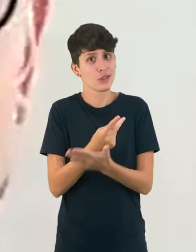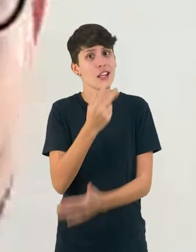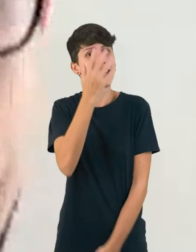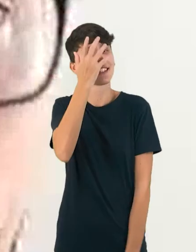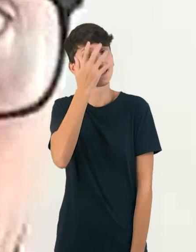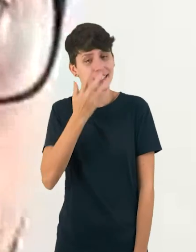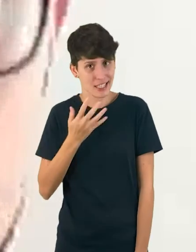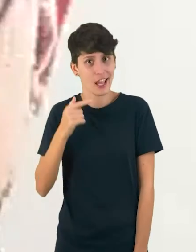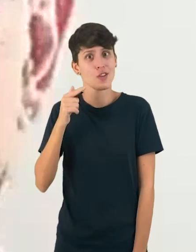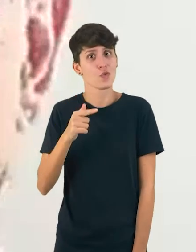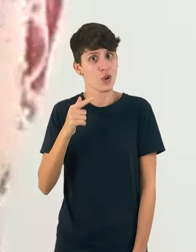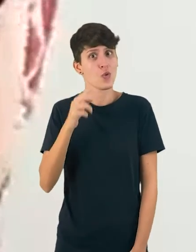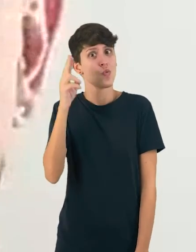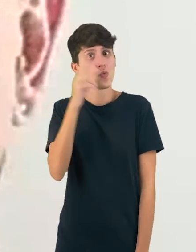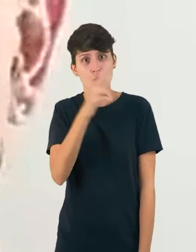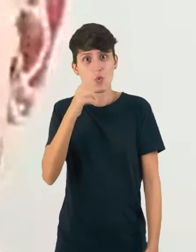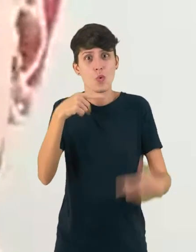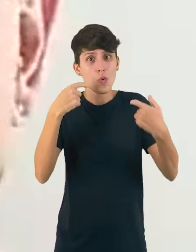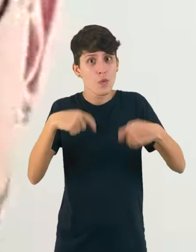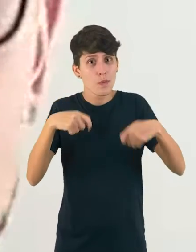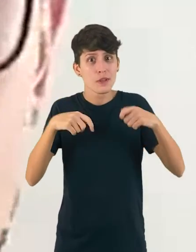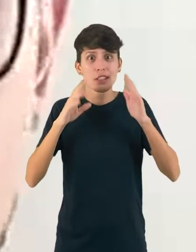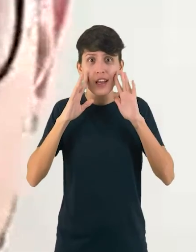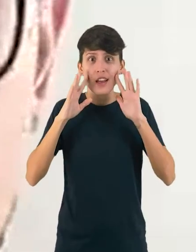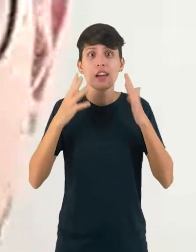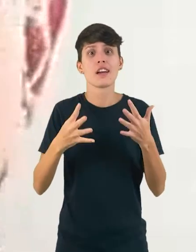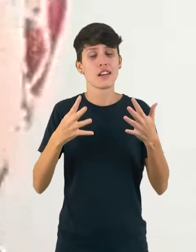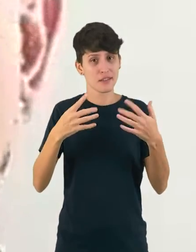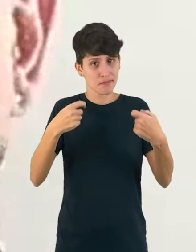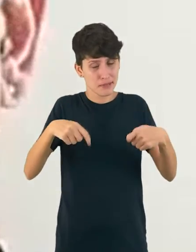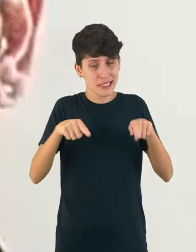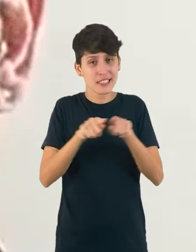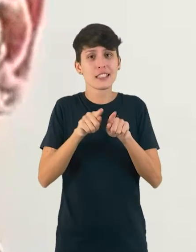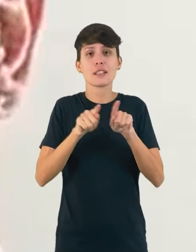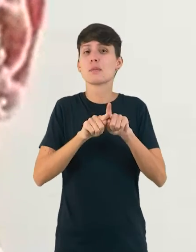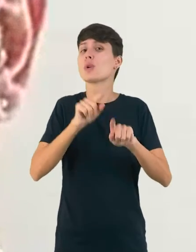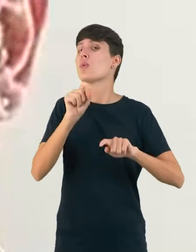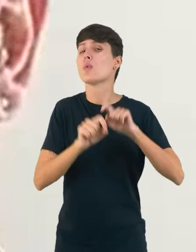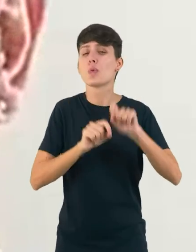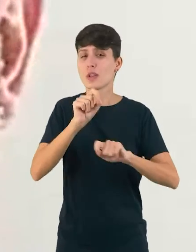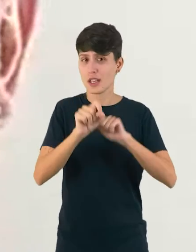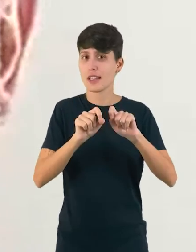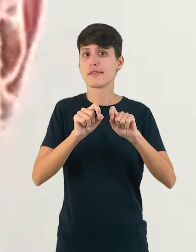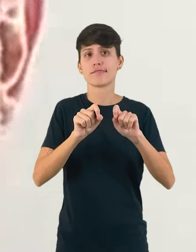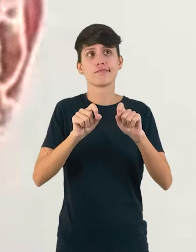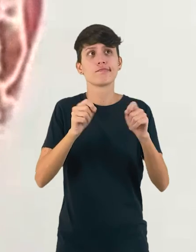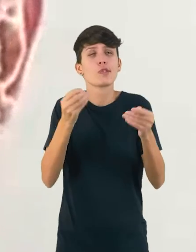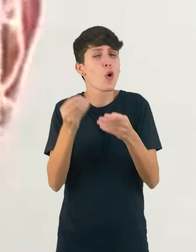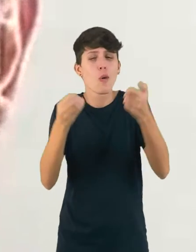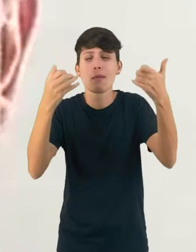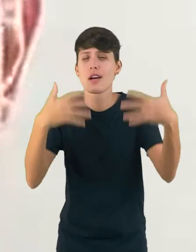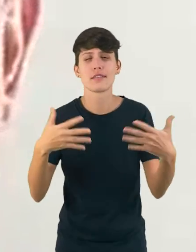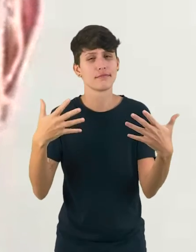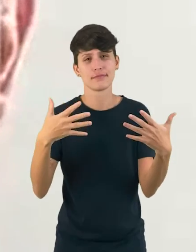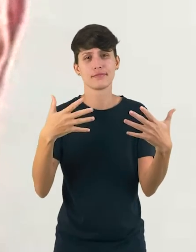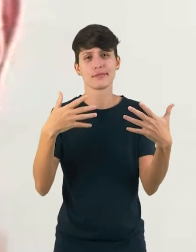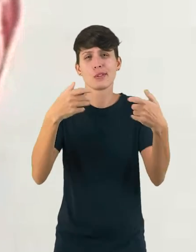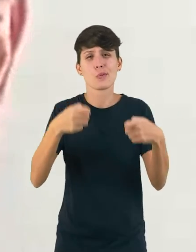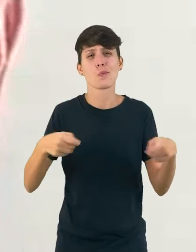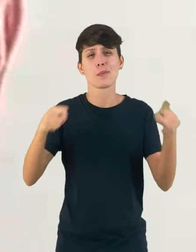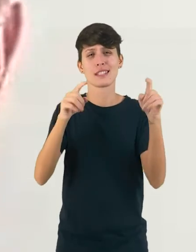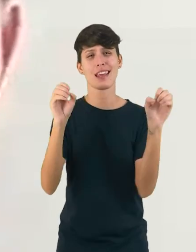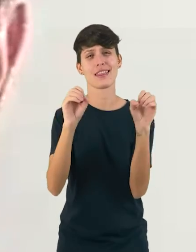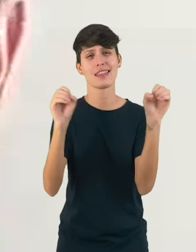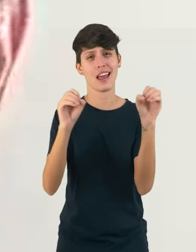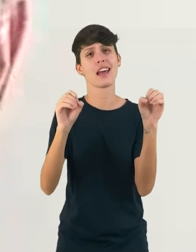um cenário grave, diante de um cenário urgente, e que precisa de nada, assim,